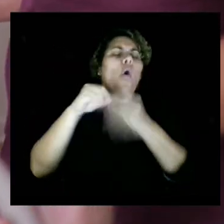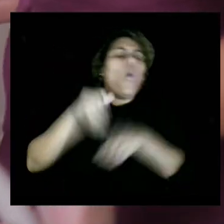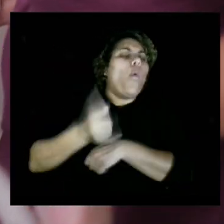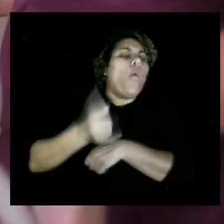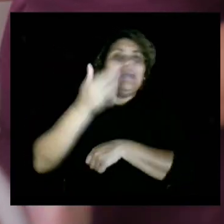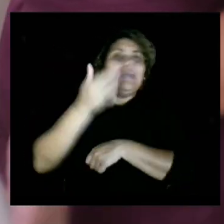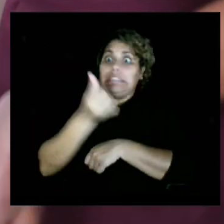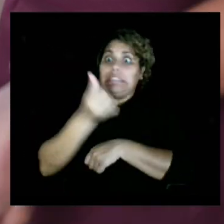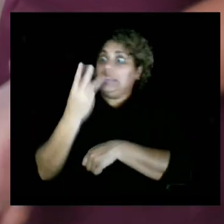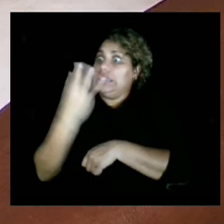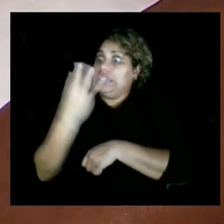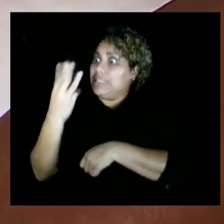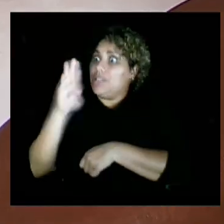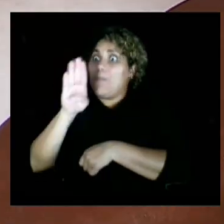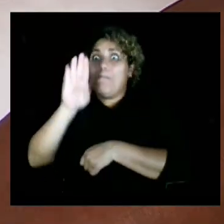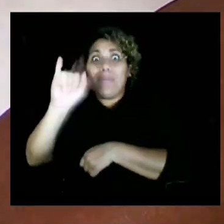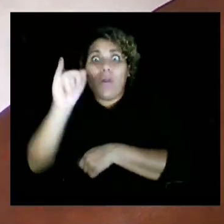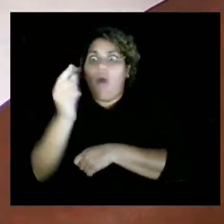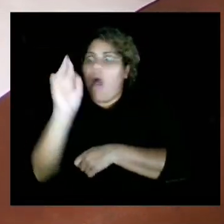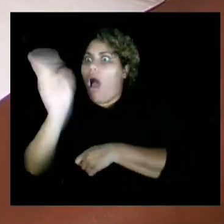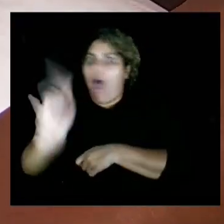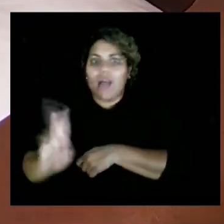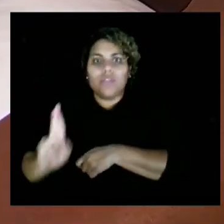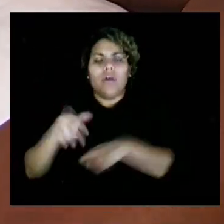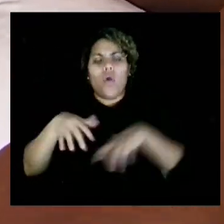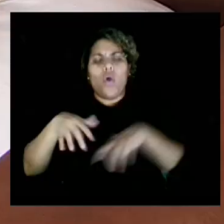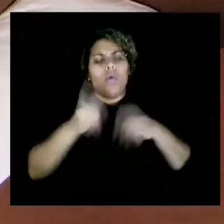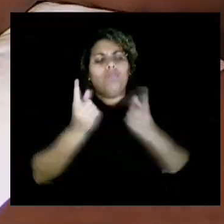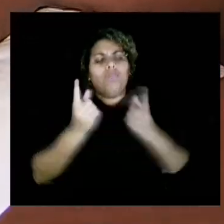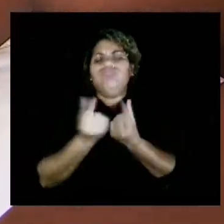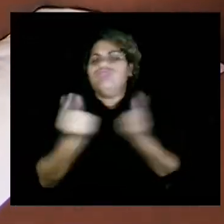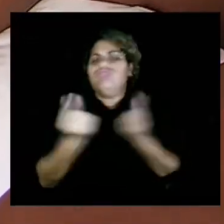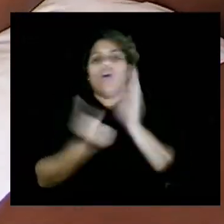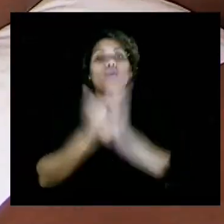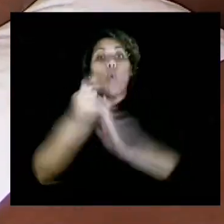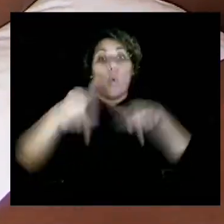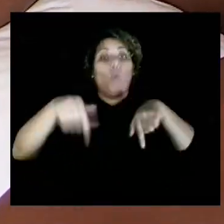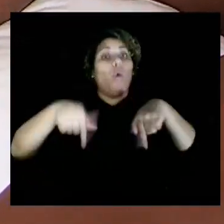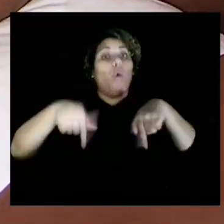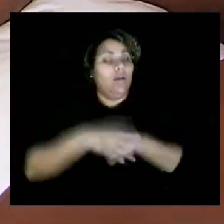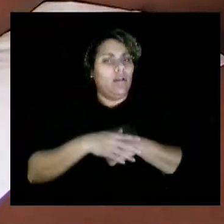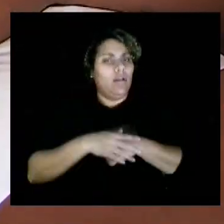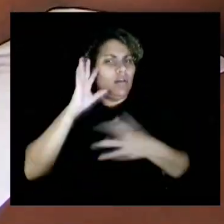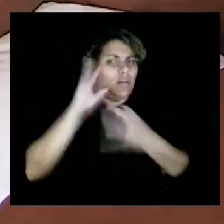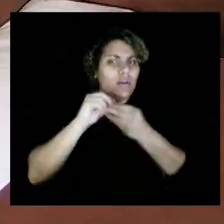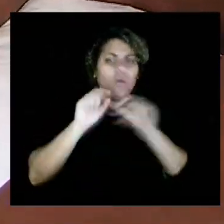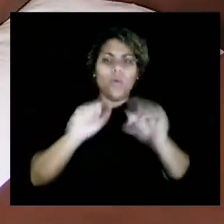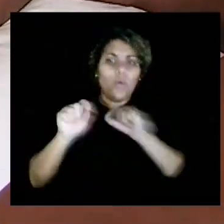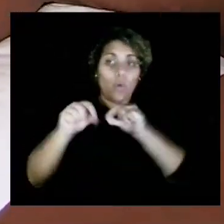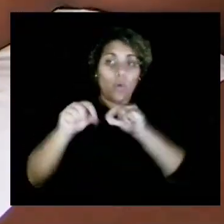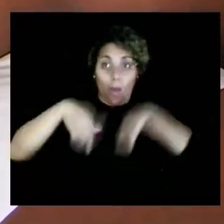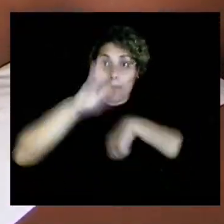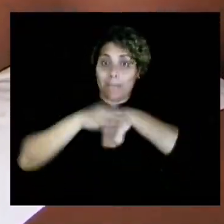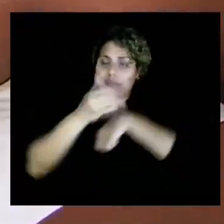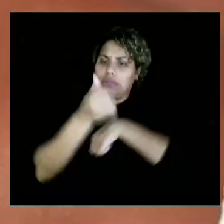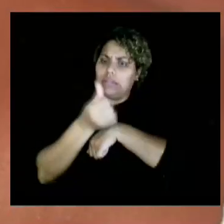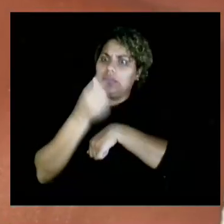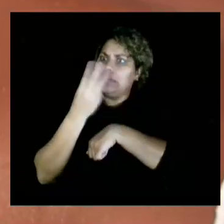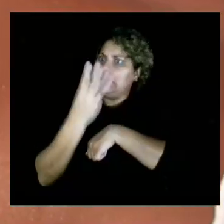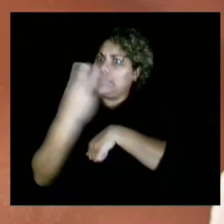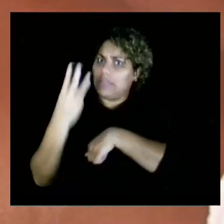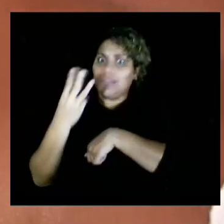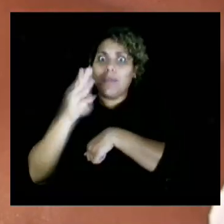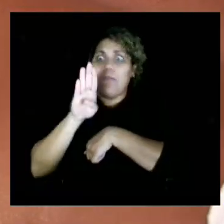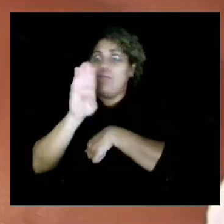633 bilhões de reais na cotação atual. Ou seja, mais de 633 bilhões de reais.